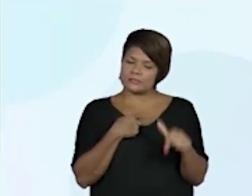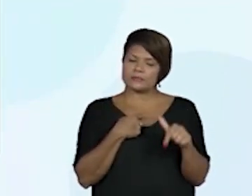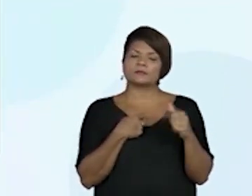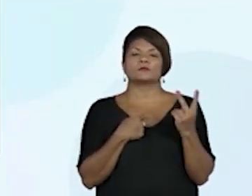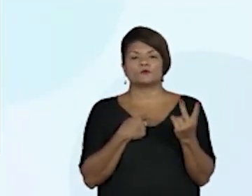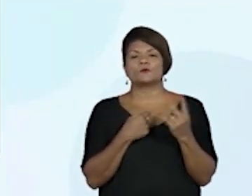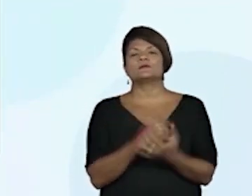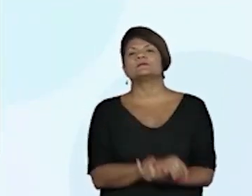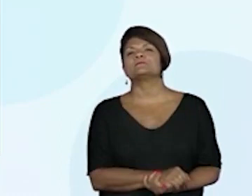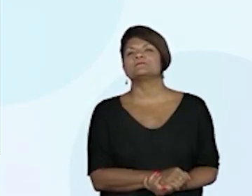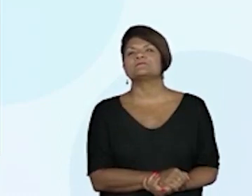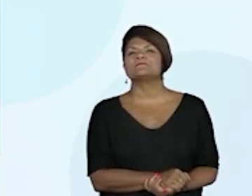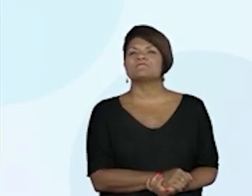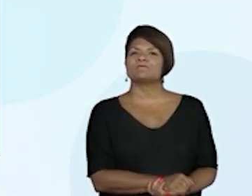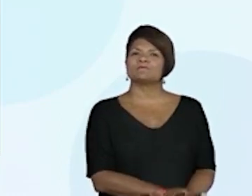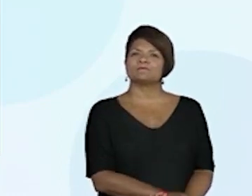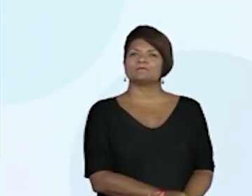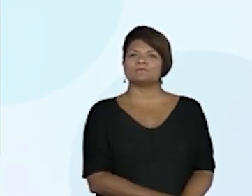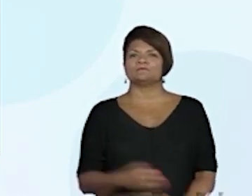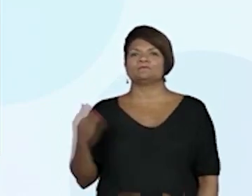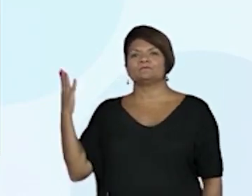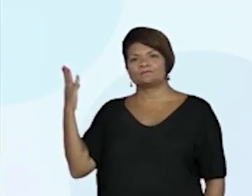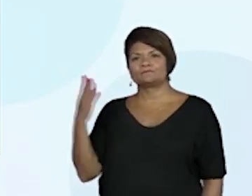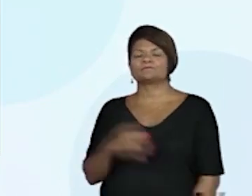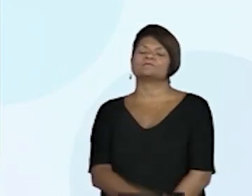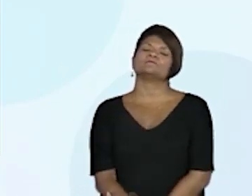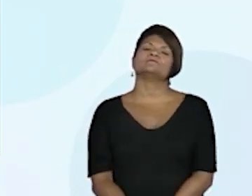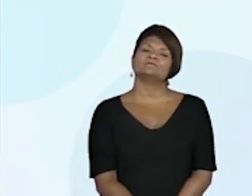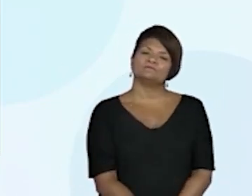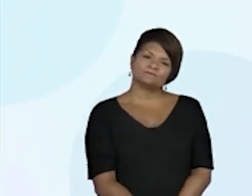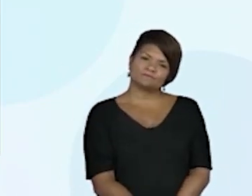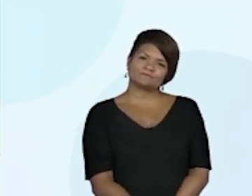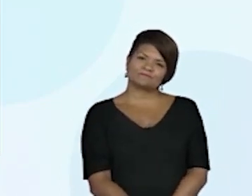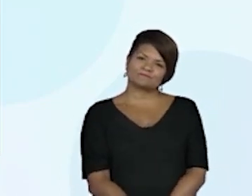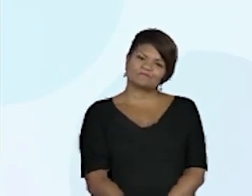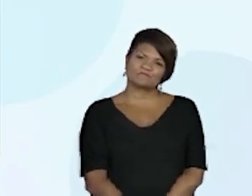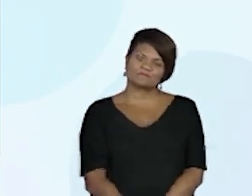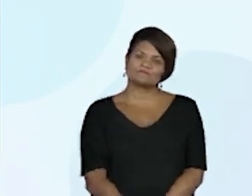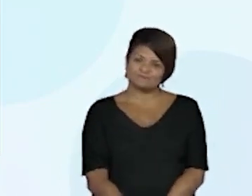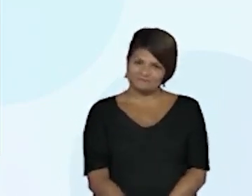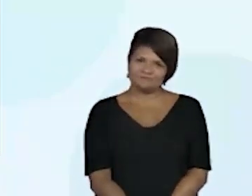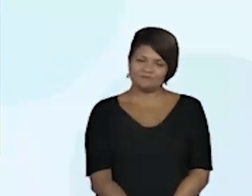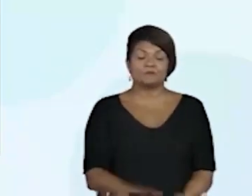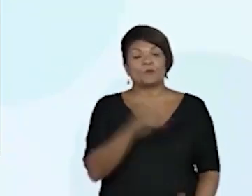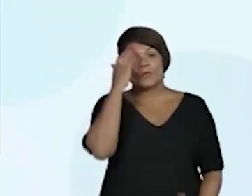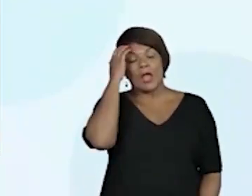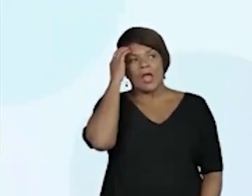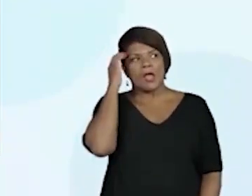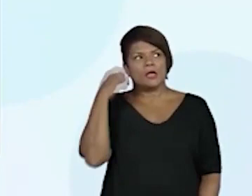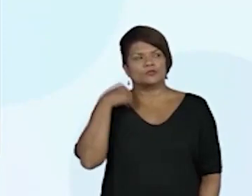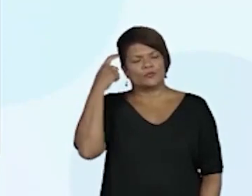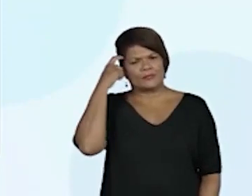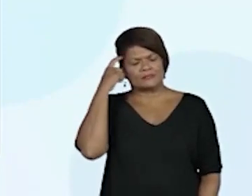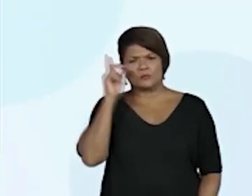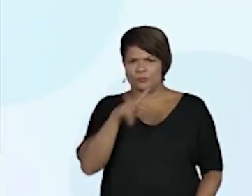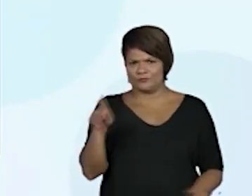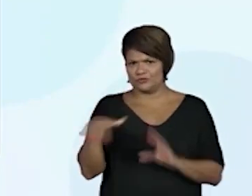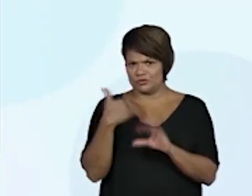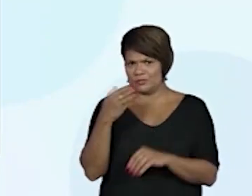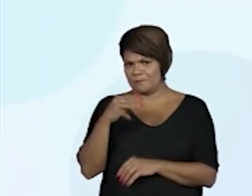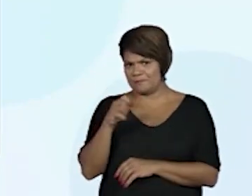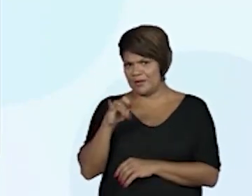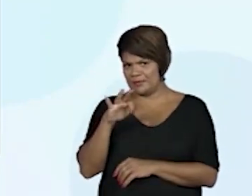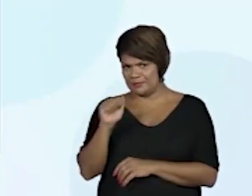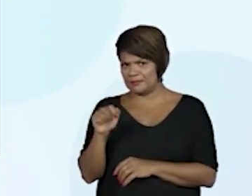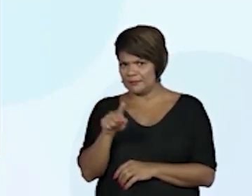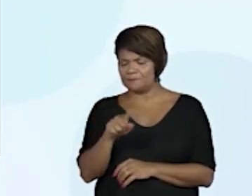um. Igual 70 e... Dois. Dois. Eu tinha pensado em um que a professora Maria mandou também,